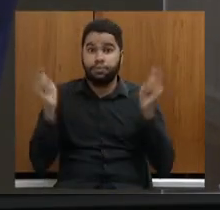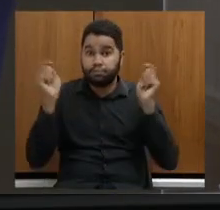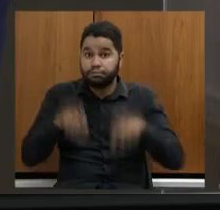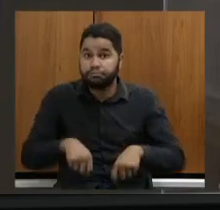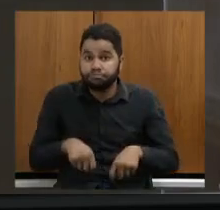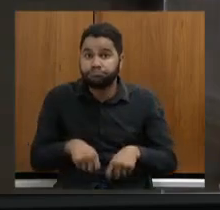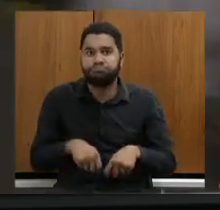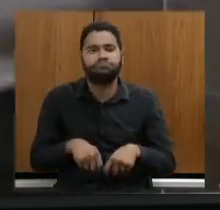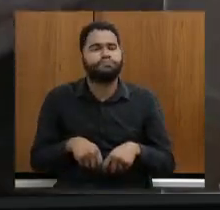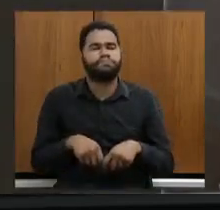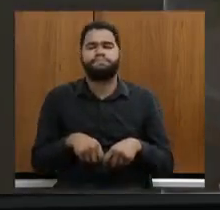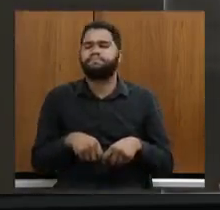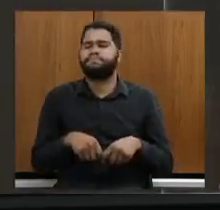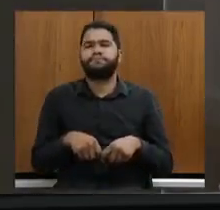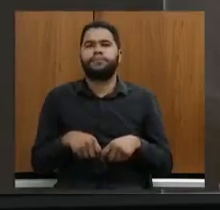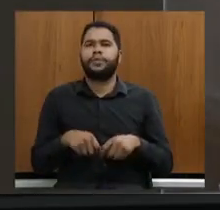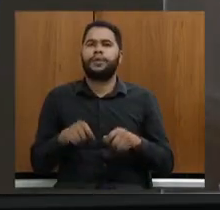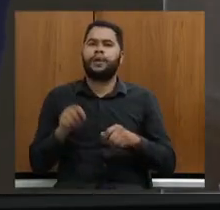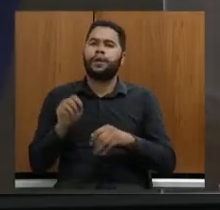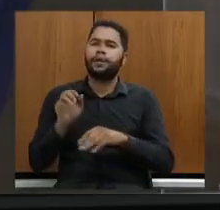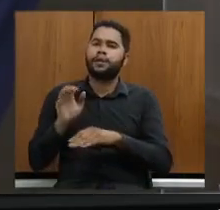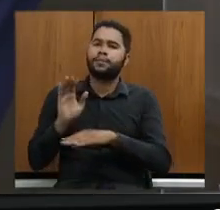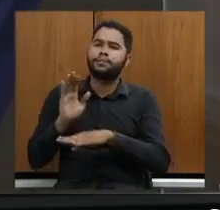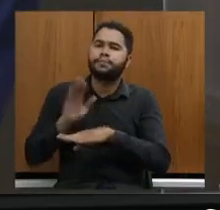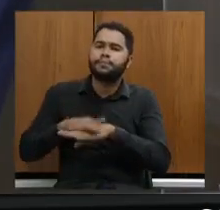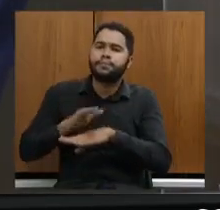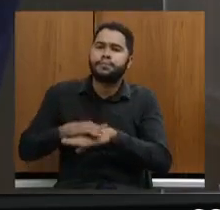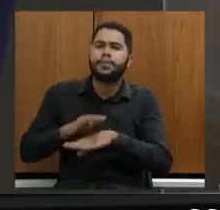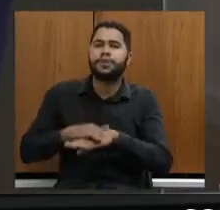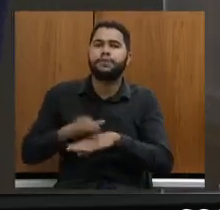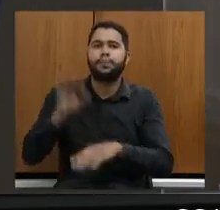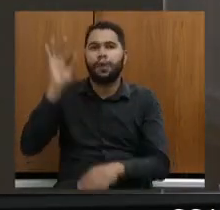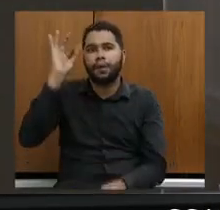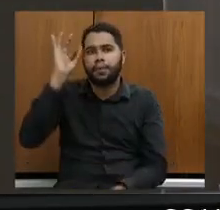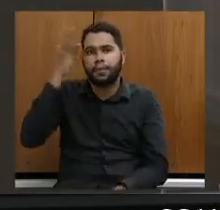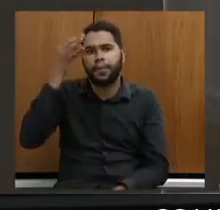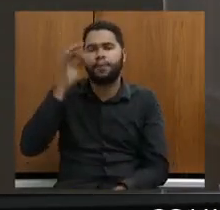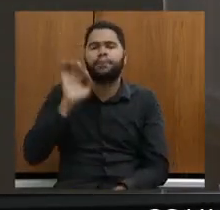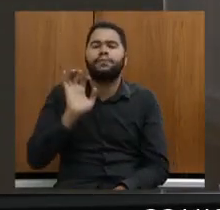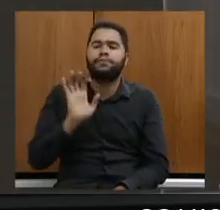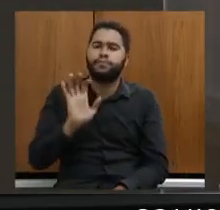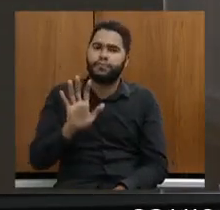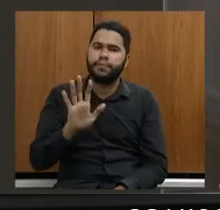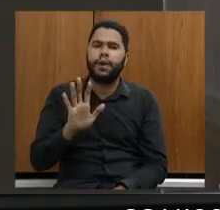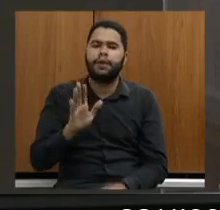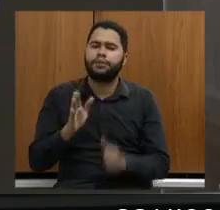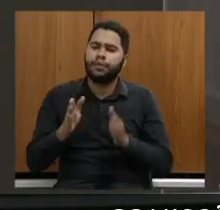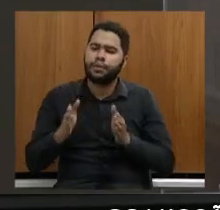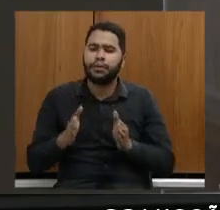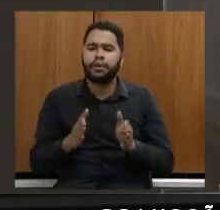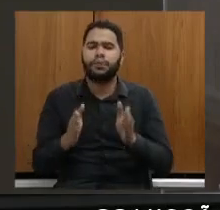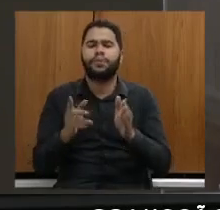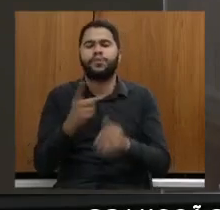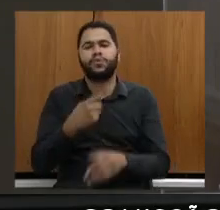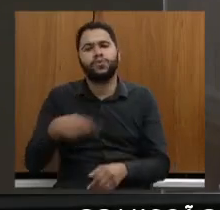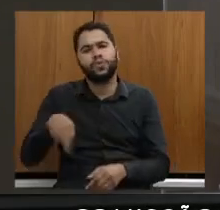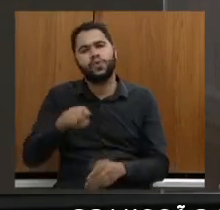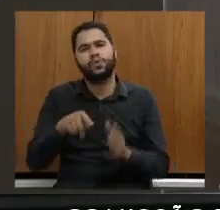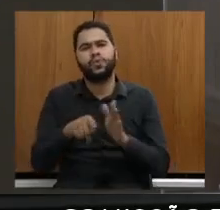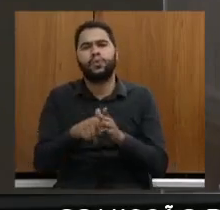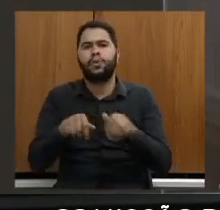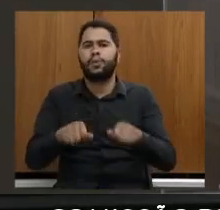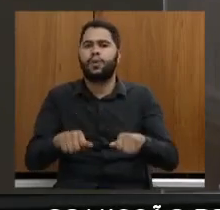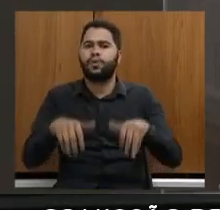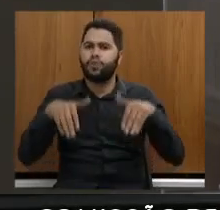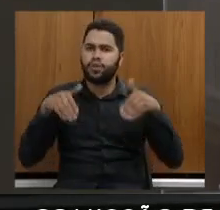para cobrir a demanda de imediato mas são caminhos e para isso nós estamos fazendo uma